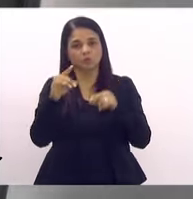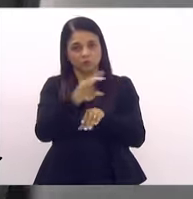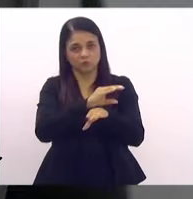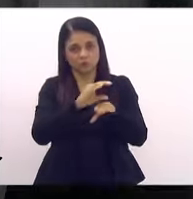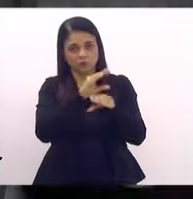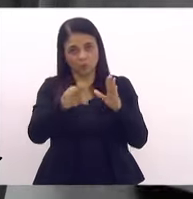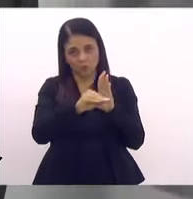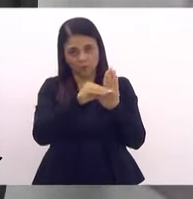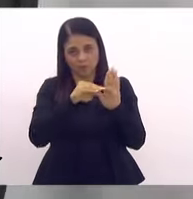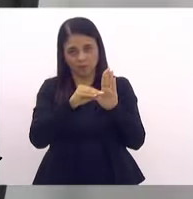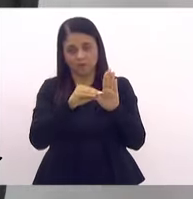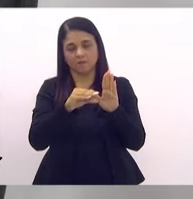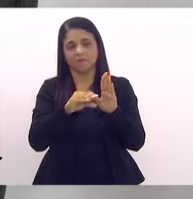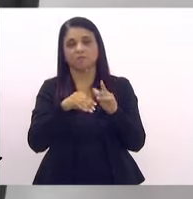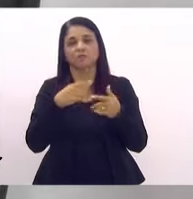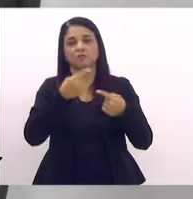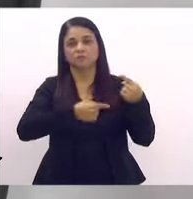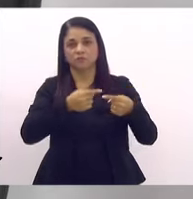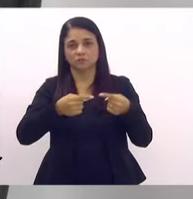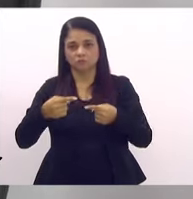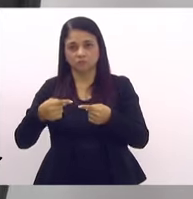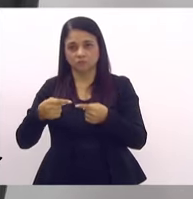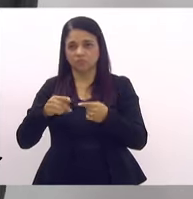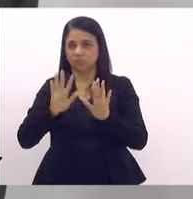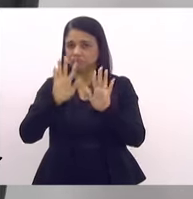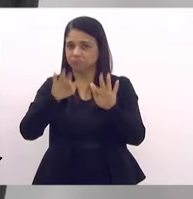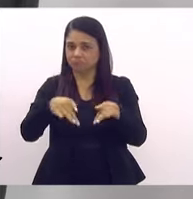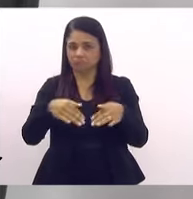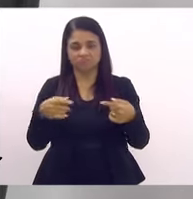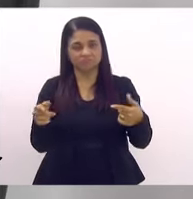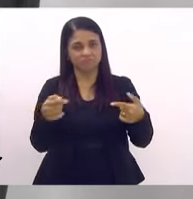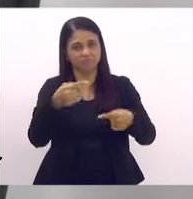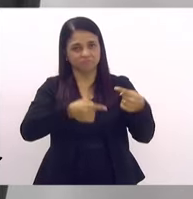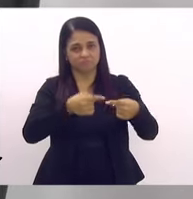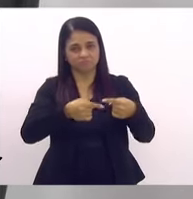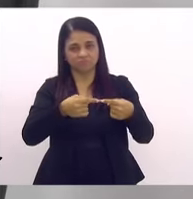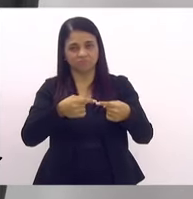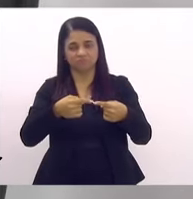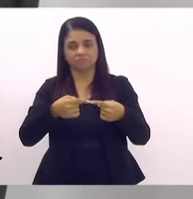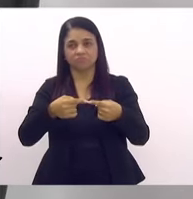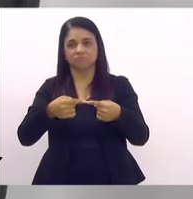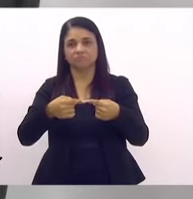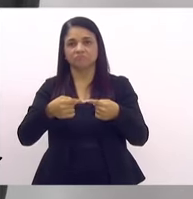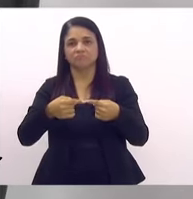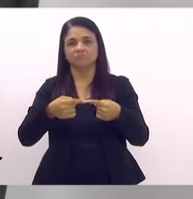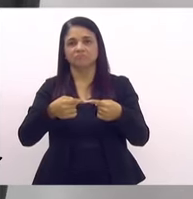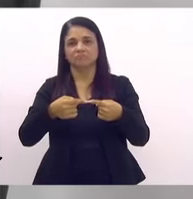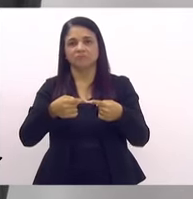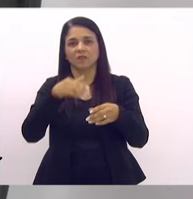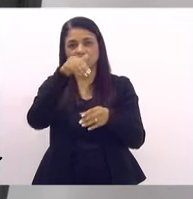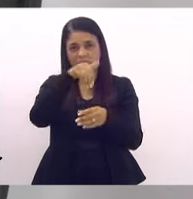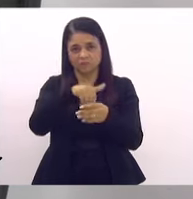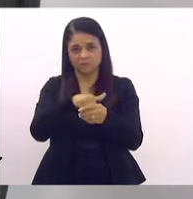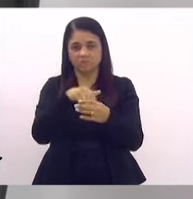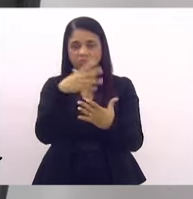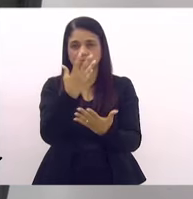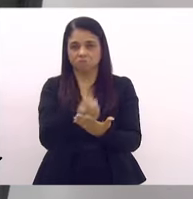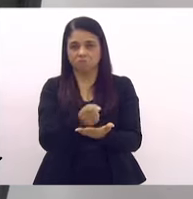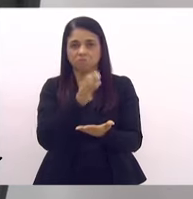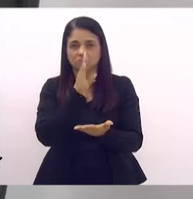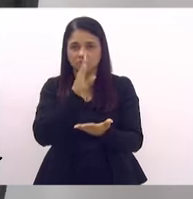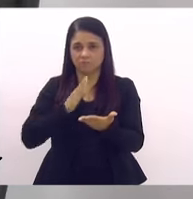com emendas. Em discussão, não havendo quem queira discutir, encerrada a discussão, em votação, os senhores que